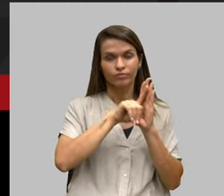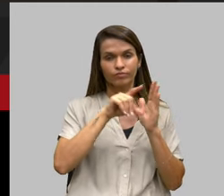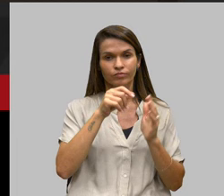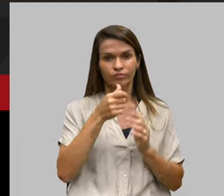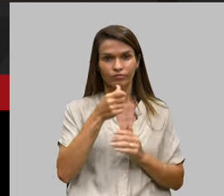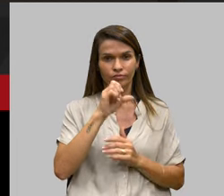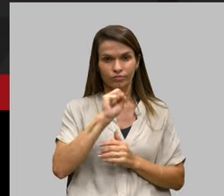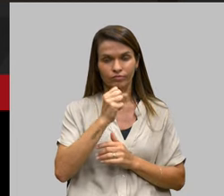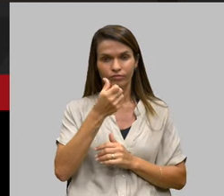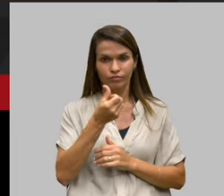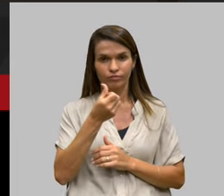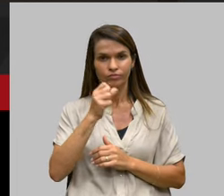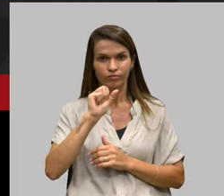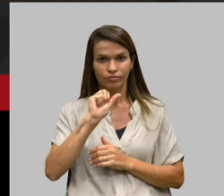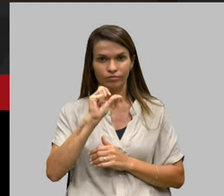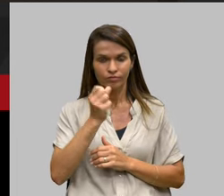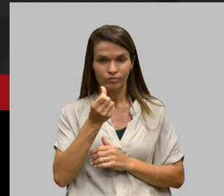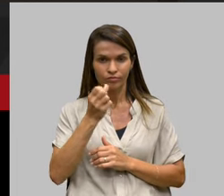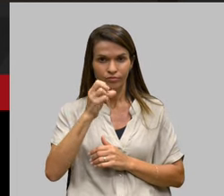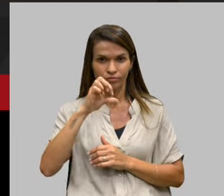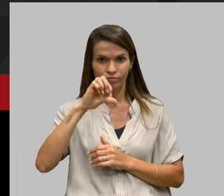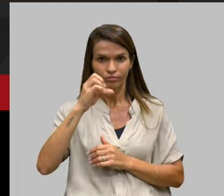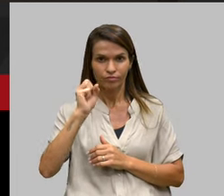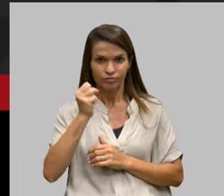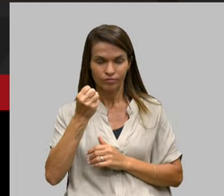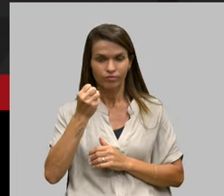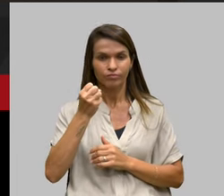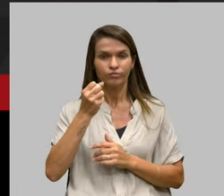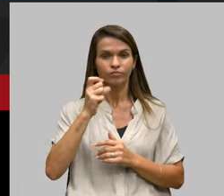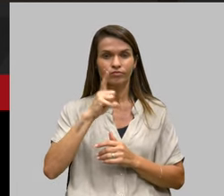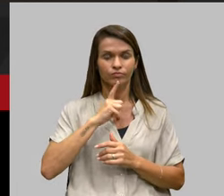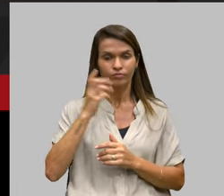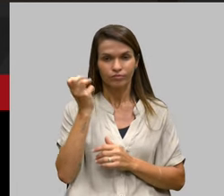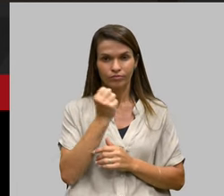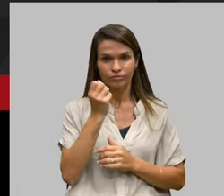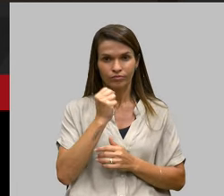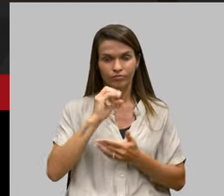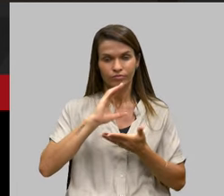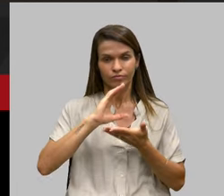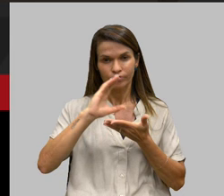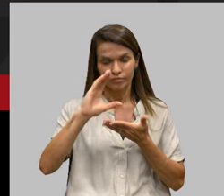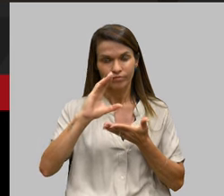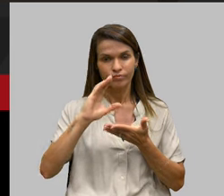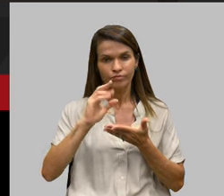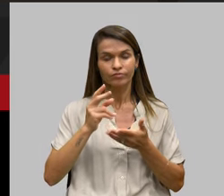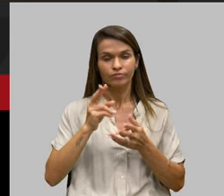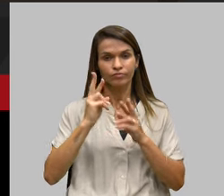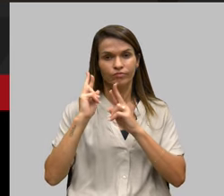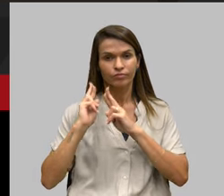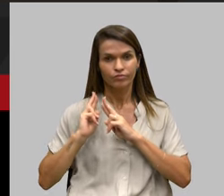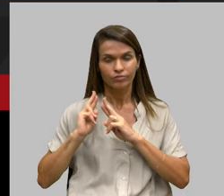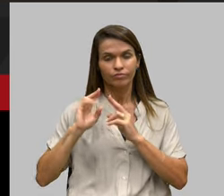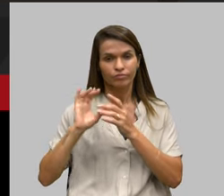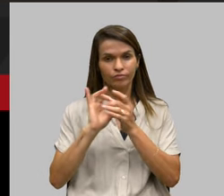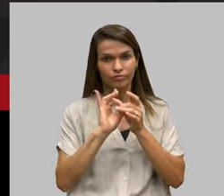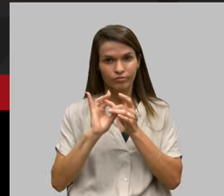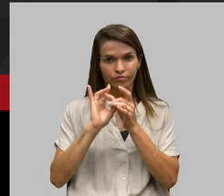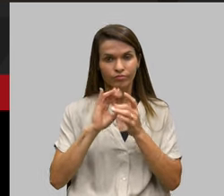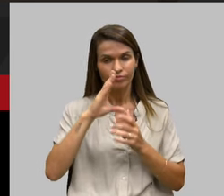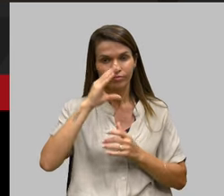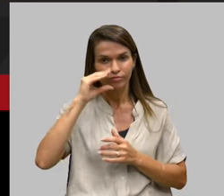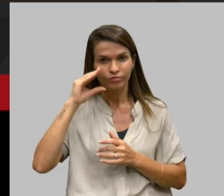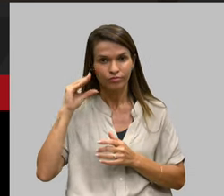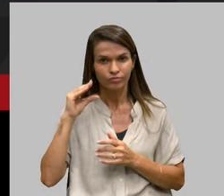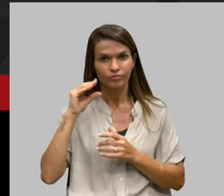93 estabelece o custeio das aposentadorias e pensões passa a ser de responsabilidade da união e dos Servidores com